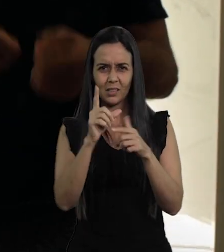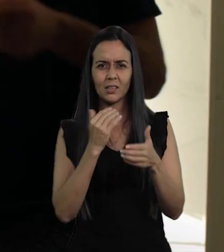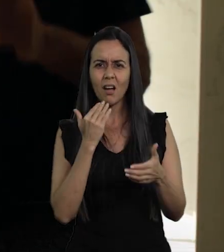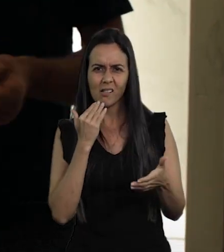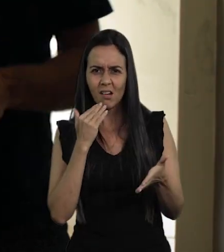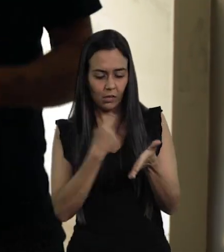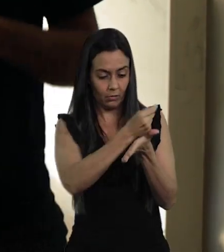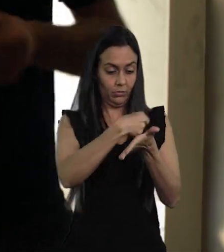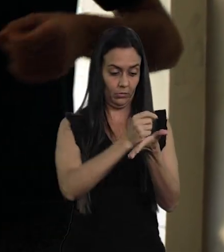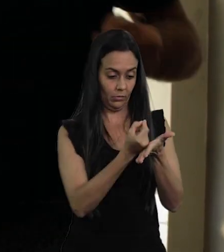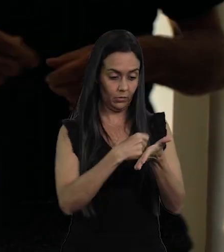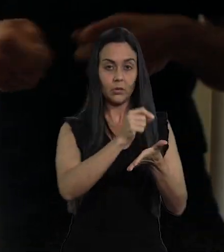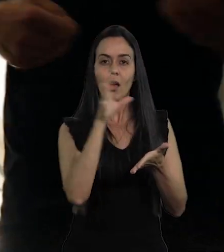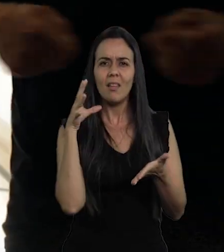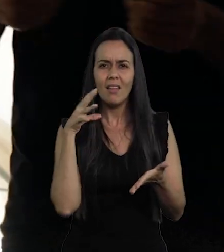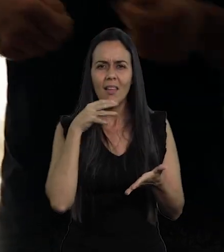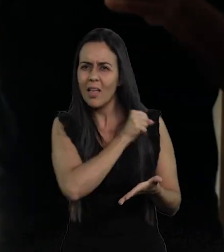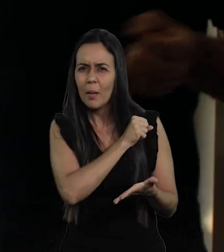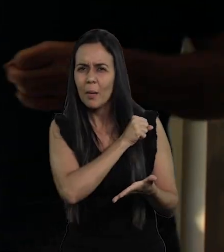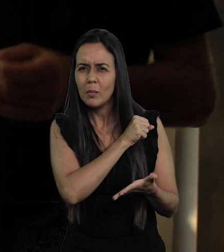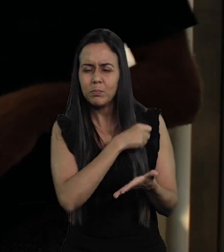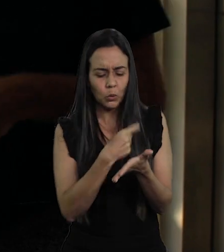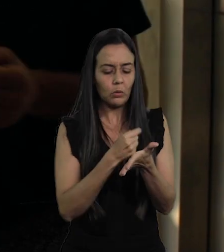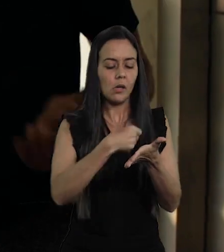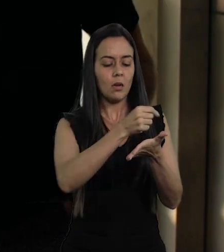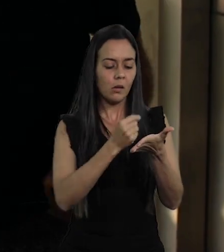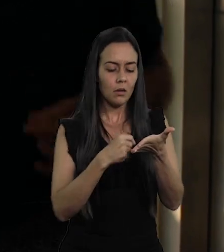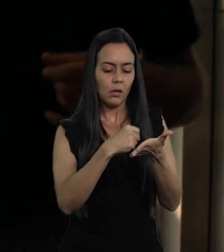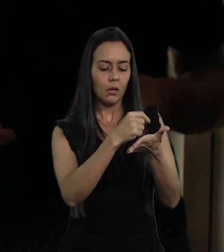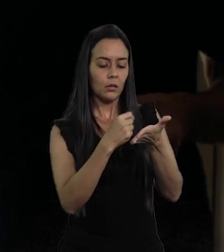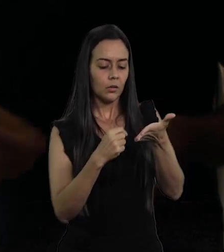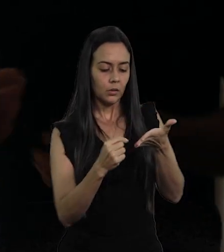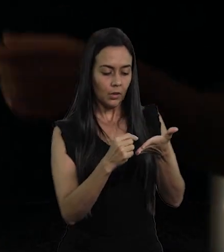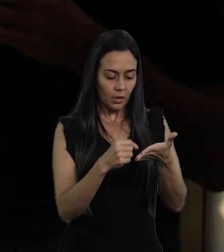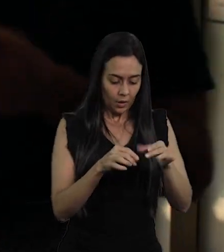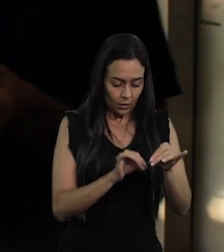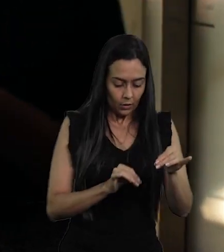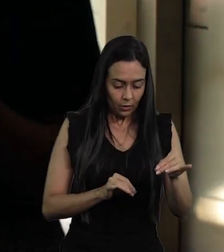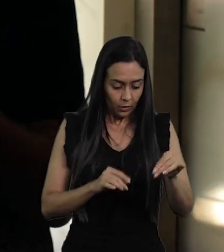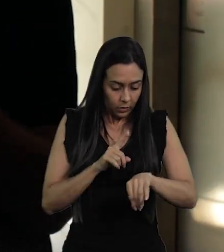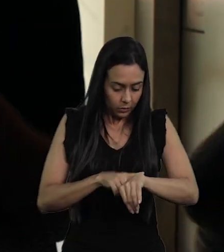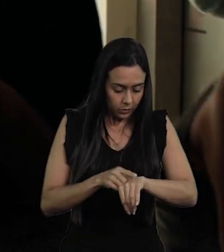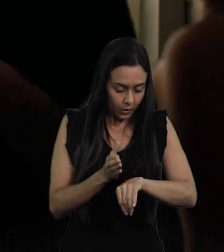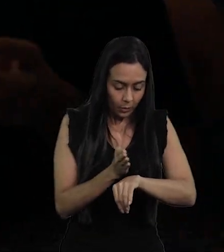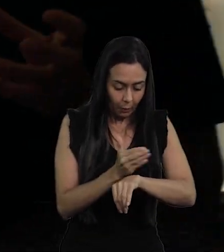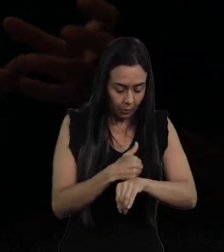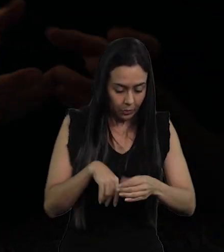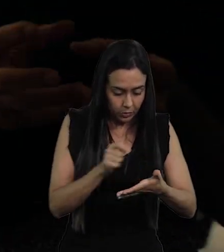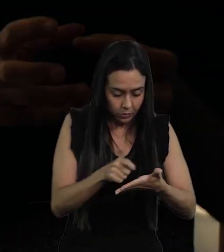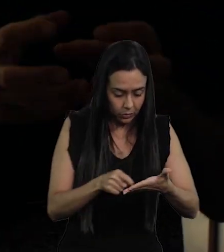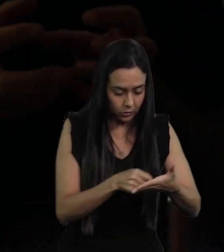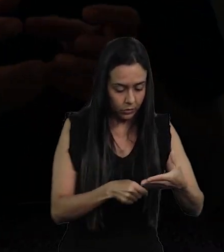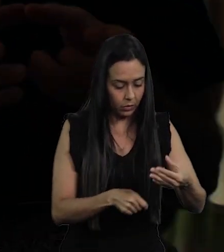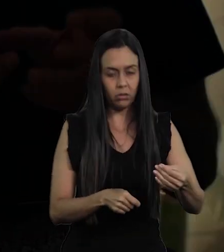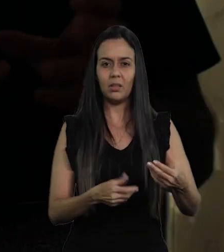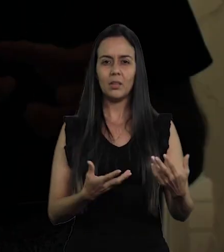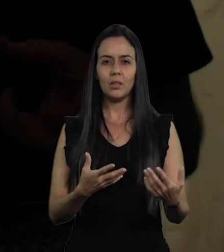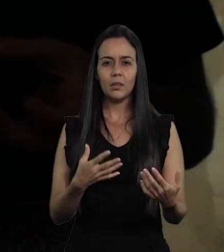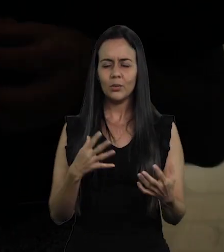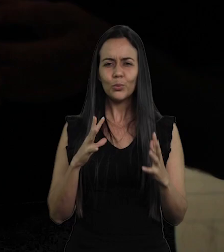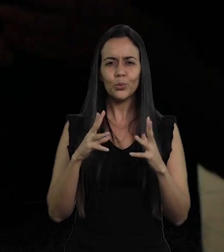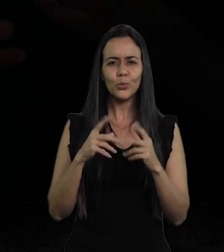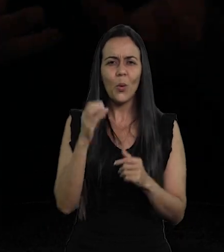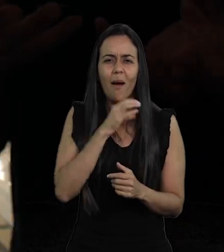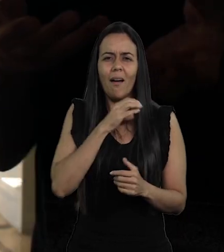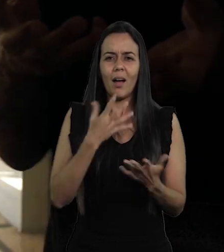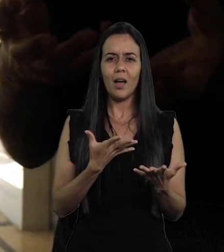ele Exatamente. nesse imediatismo, né? Nesse imediatismo, ele cria uma conexão quase que, como é que se